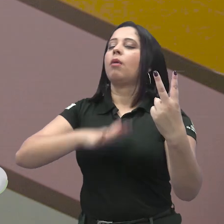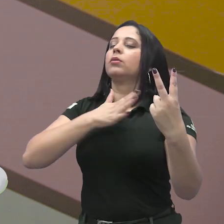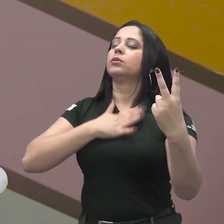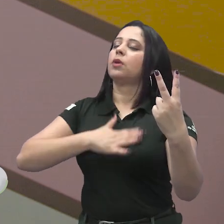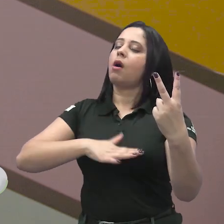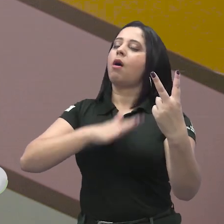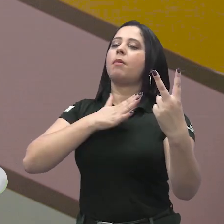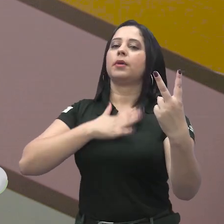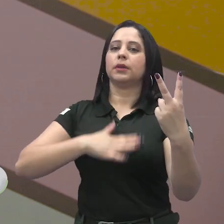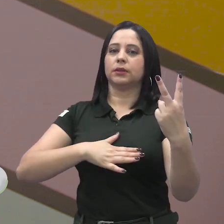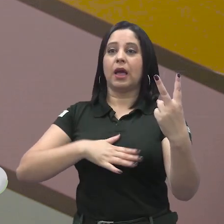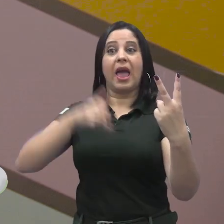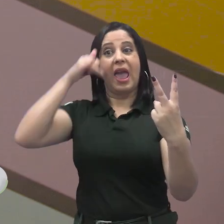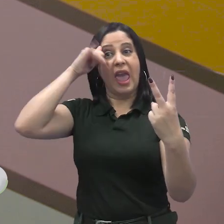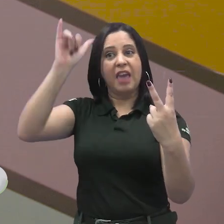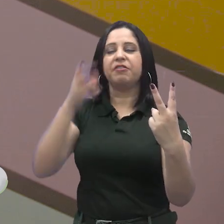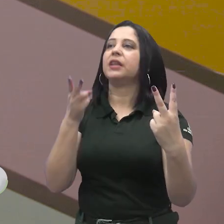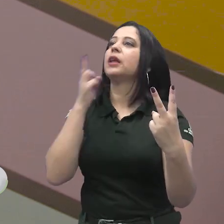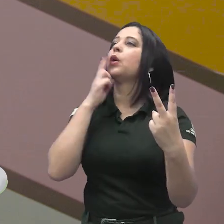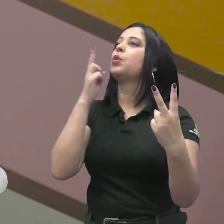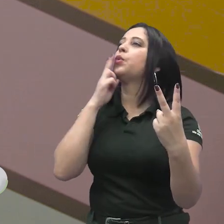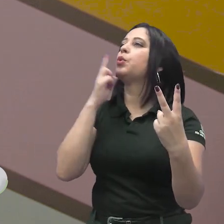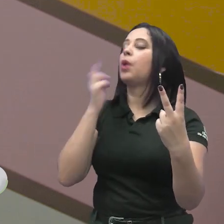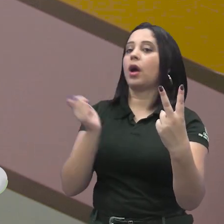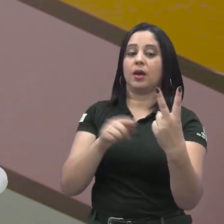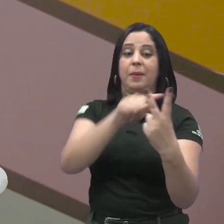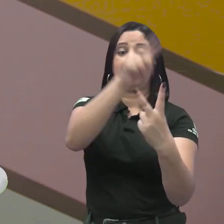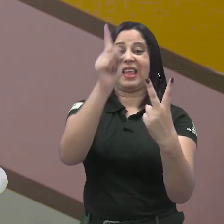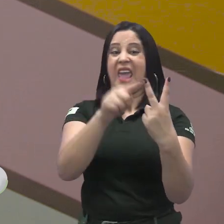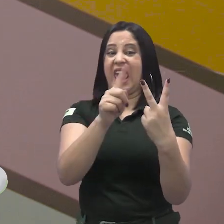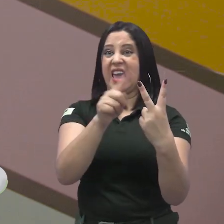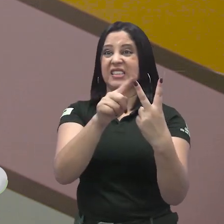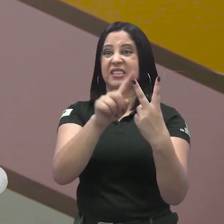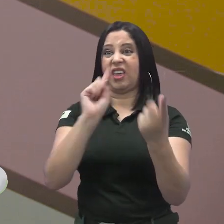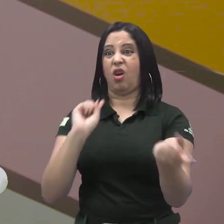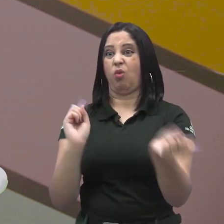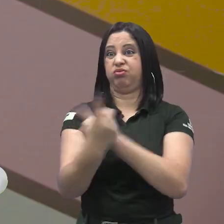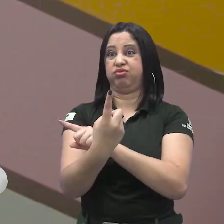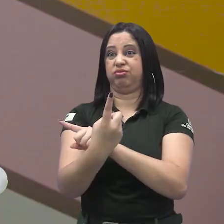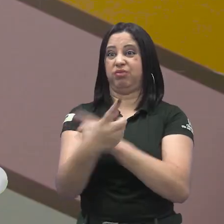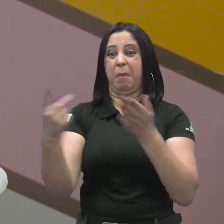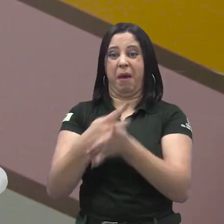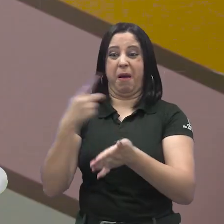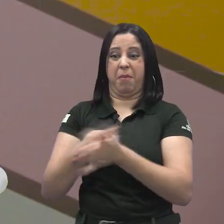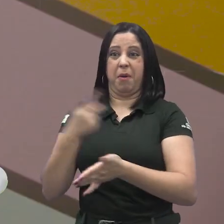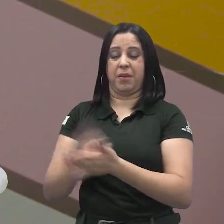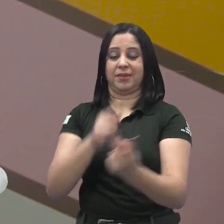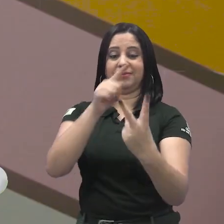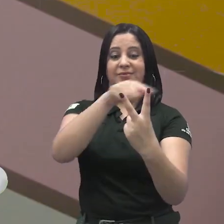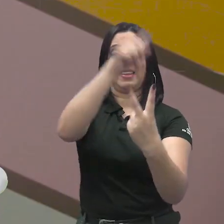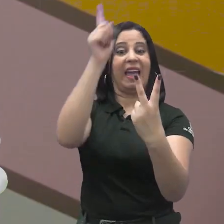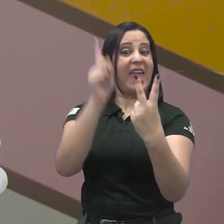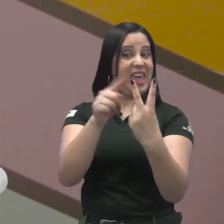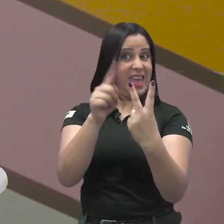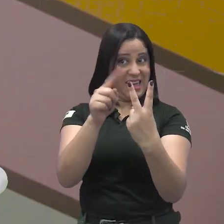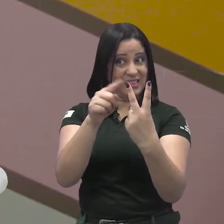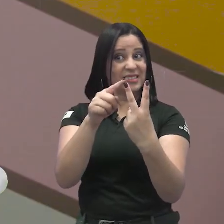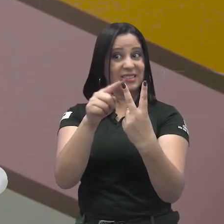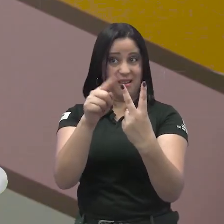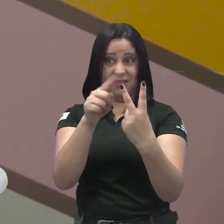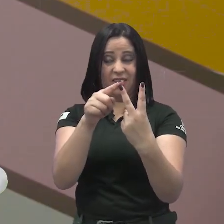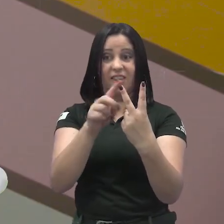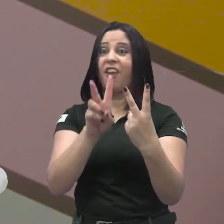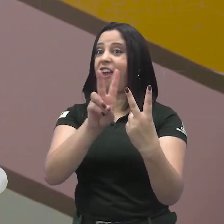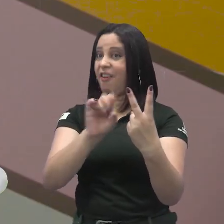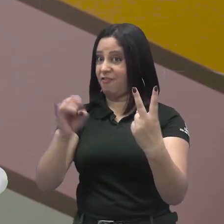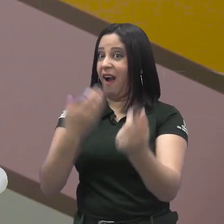dormir bem, evita fumar e tudo mais, e o outro faz tudo ao contrário, o mais provável é que esse